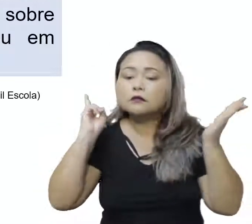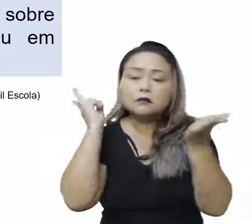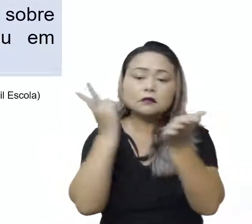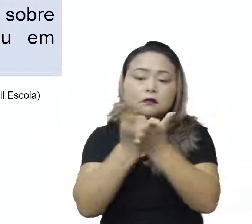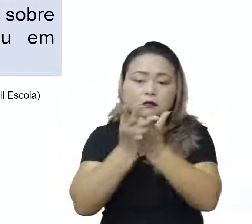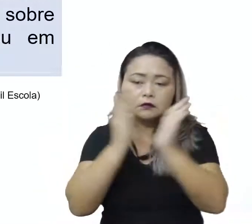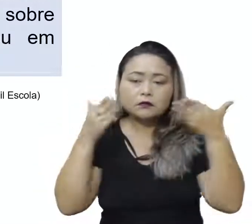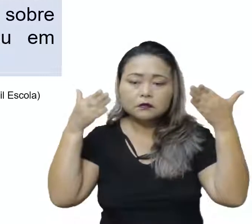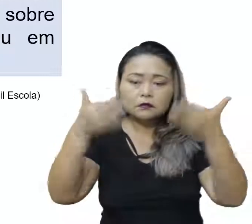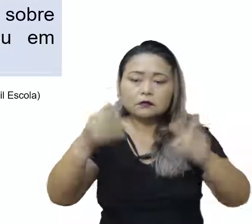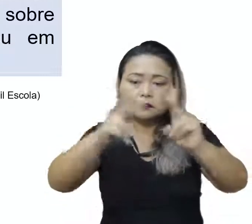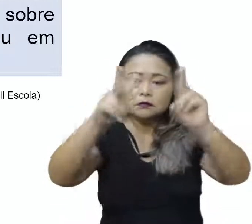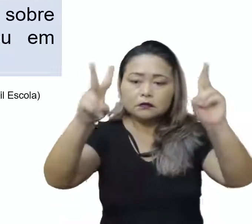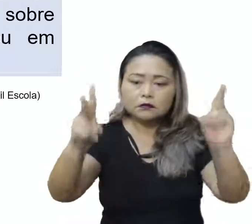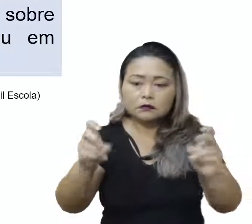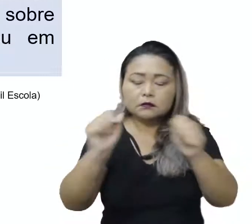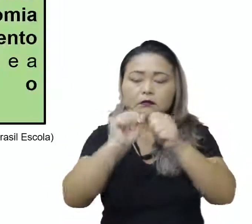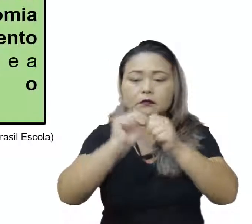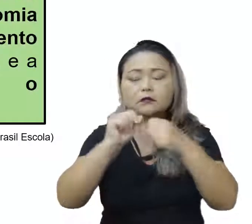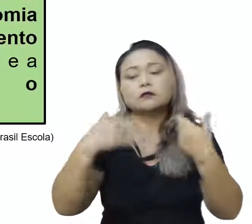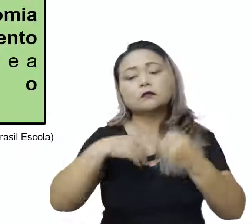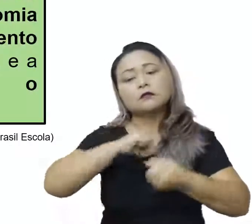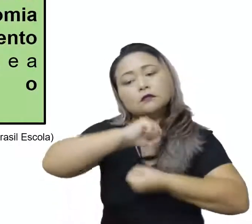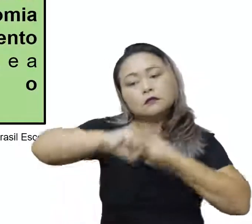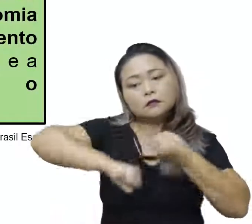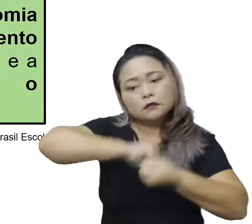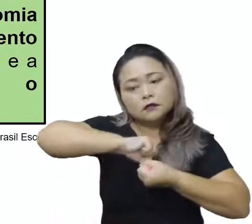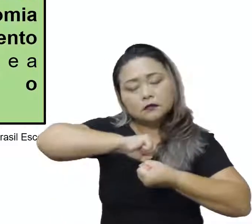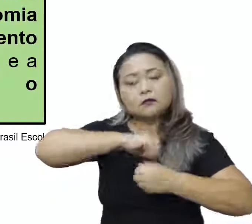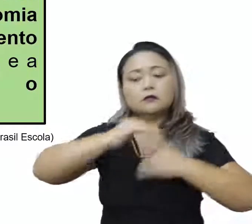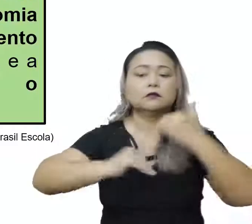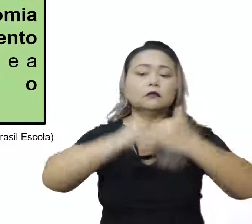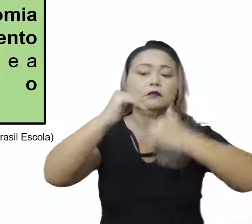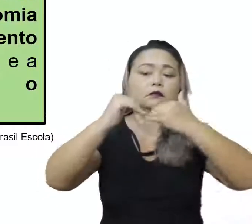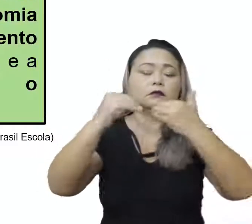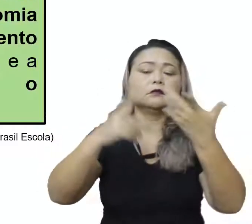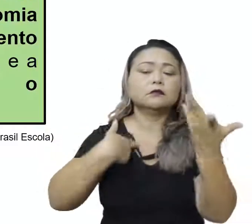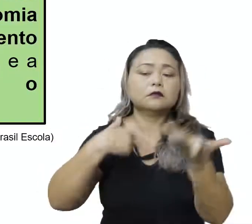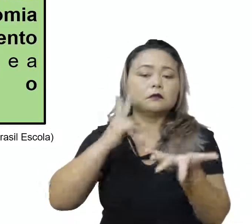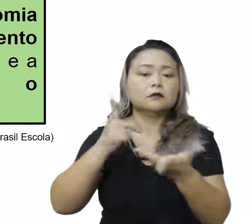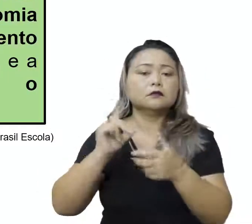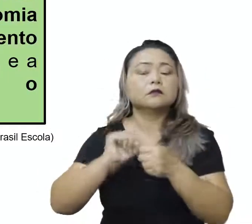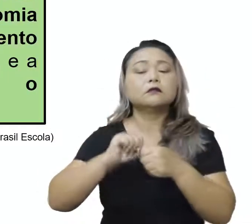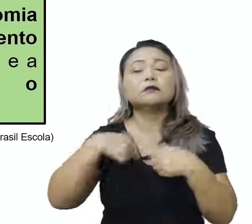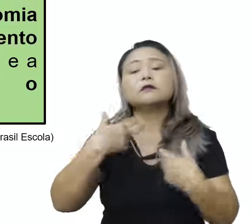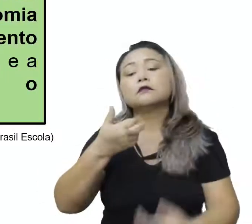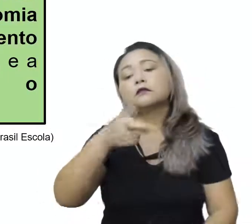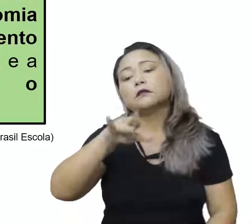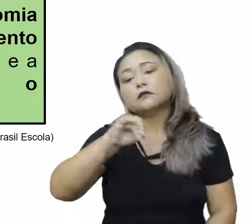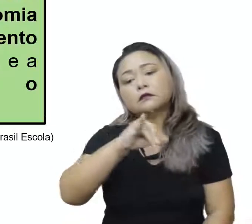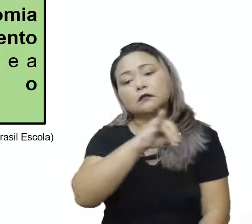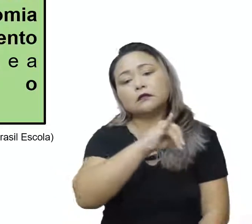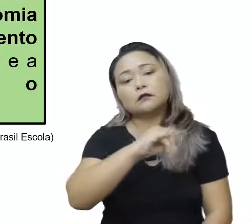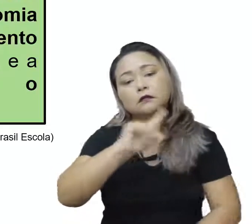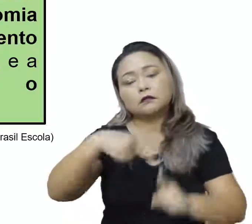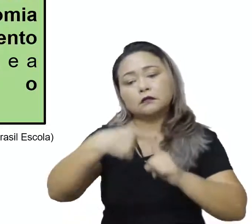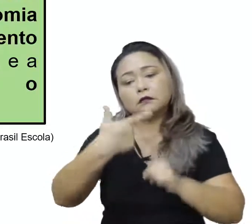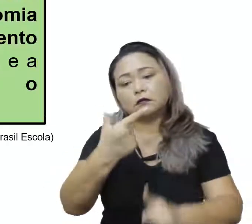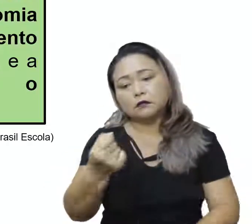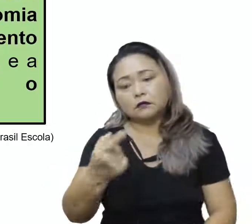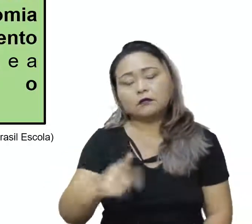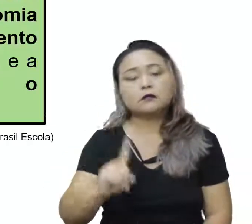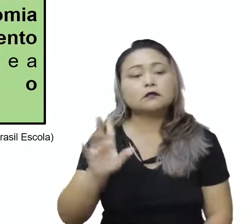desenvolvimento sustentável no mundo. A Rio Mais. Durante